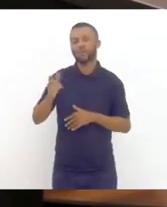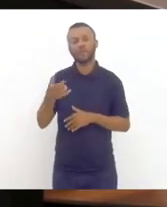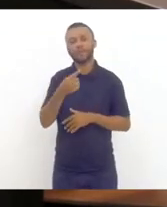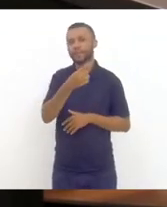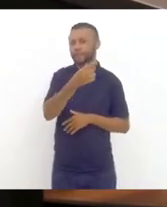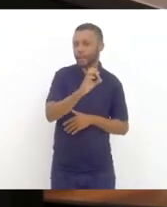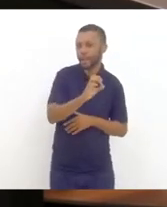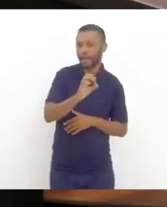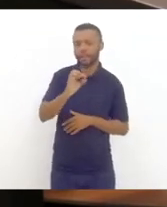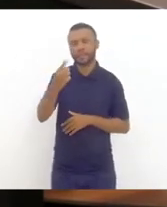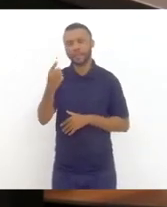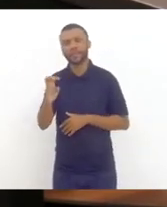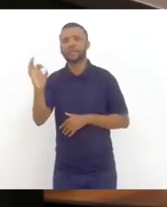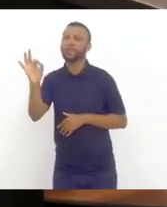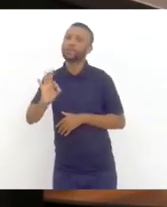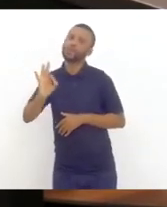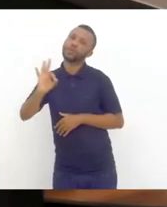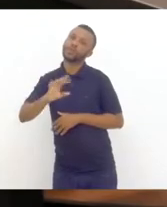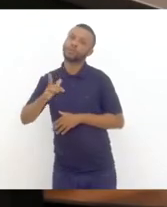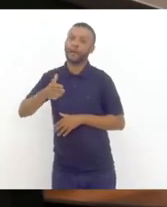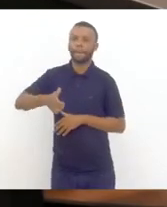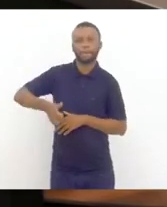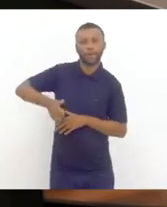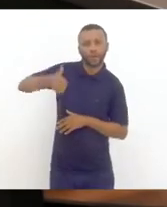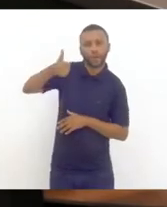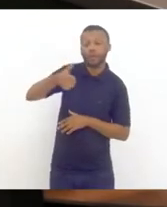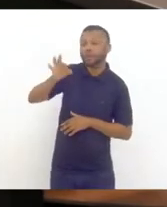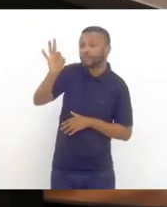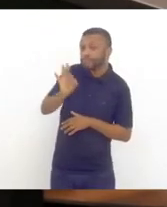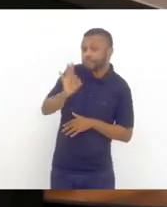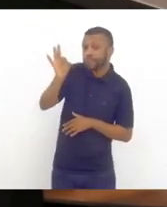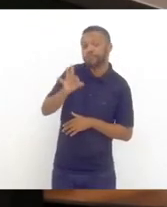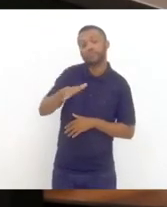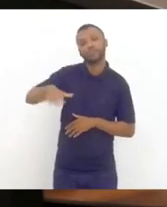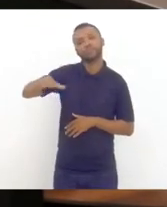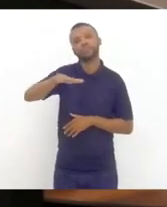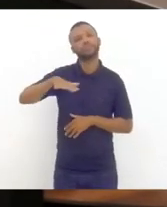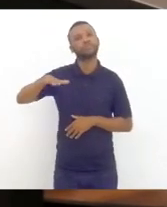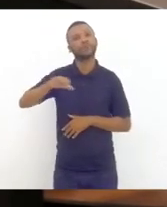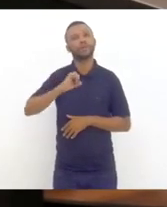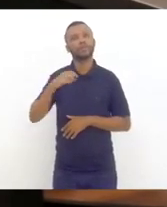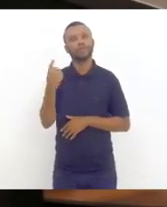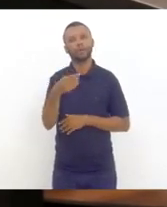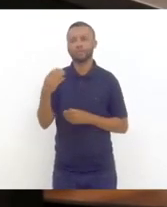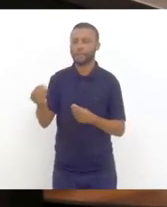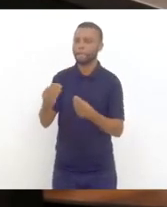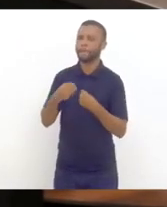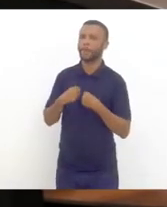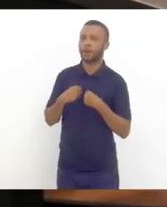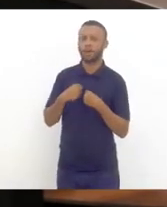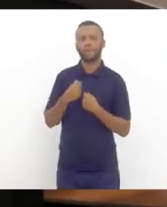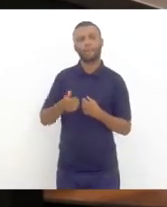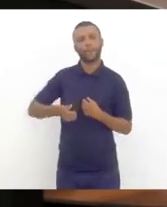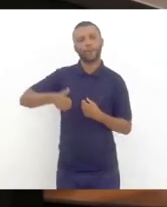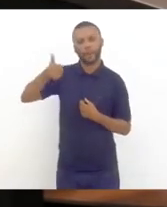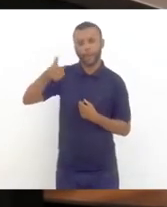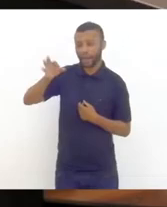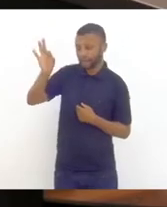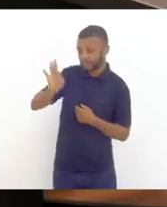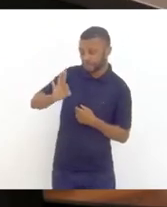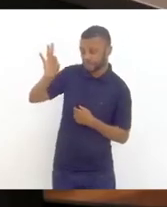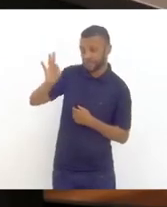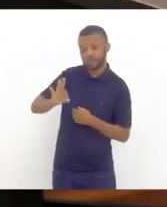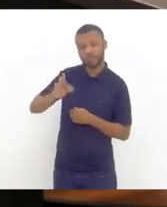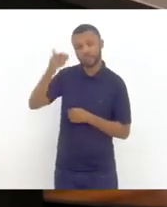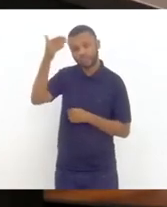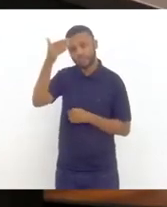ter que correr para melhorar os seus indicadores educacionais. Se a gente puder dar mais incentivos ainda para eles melhorarem os indicadores educacionais e realizar uma